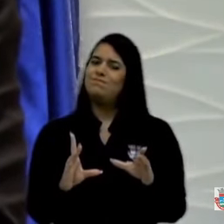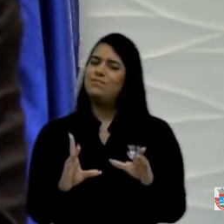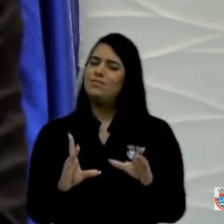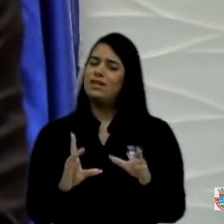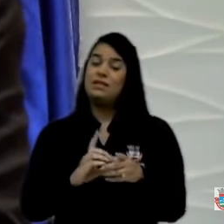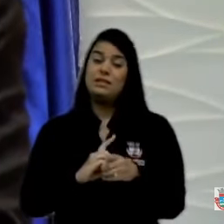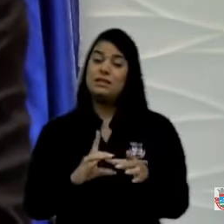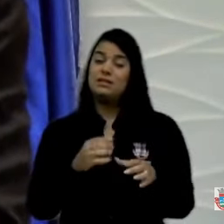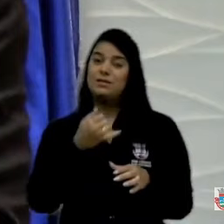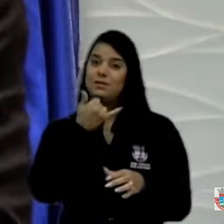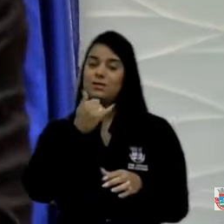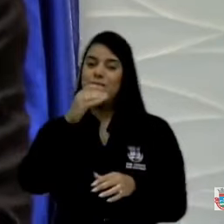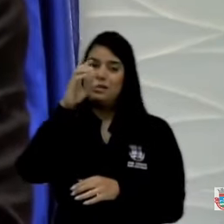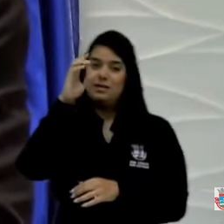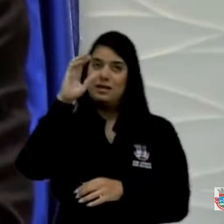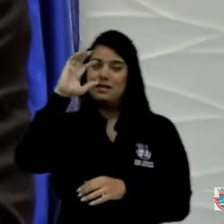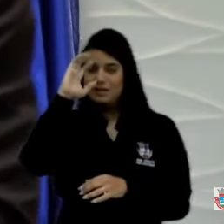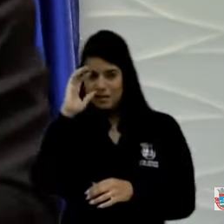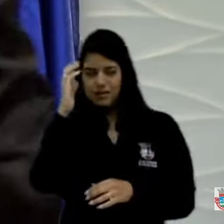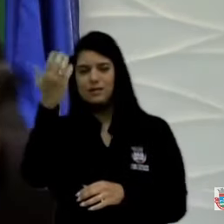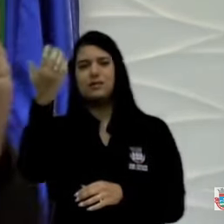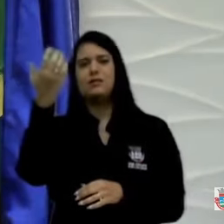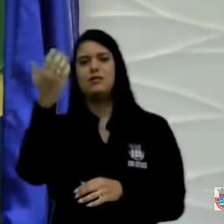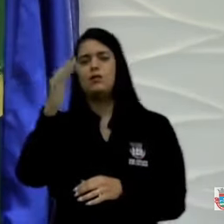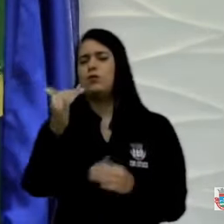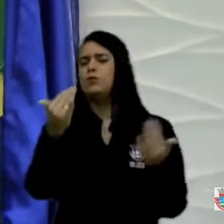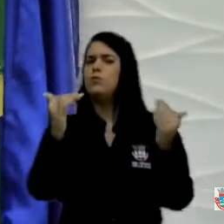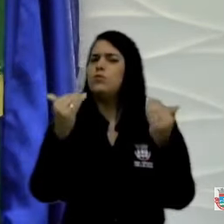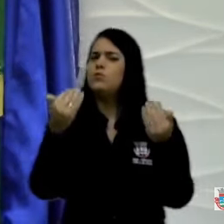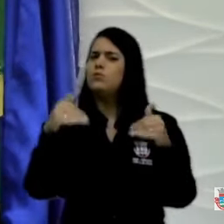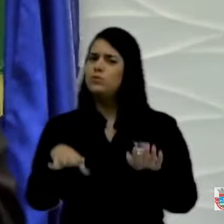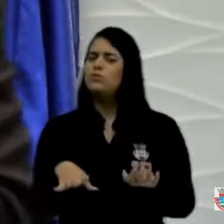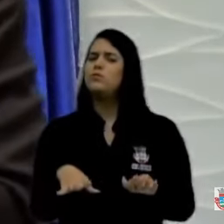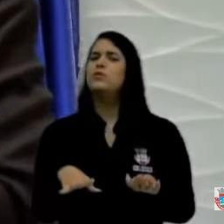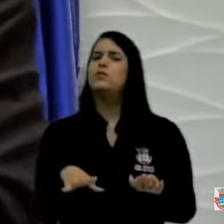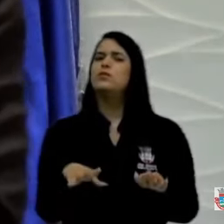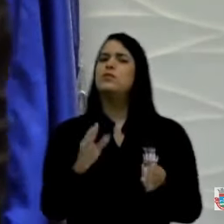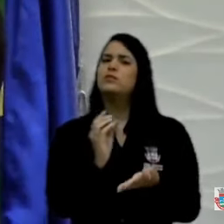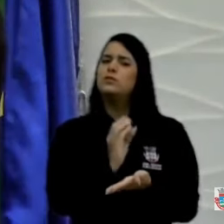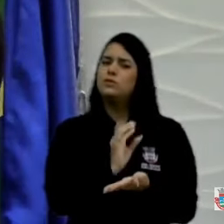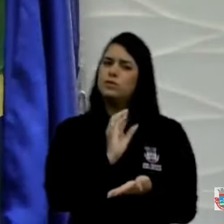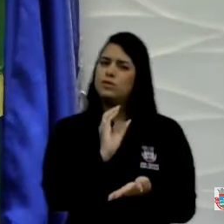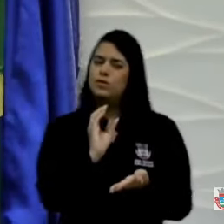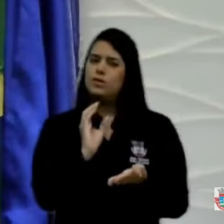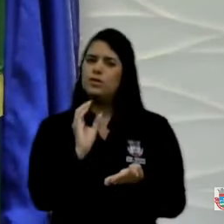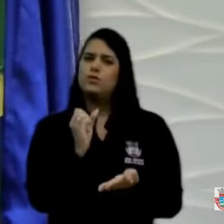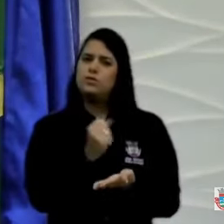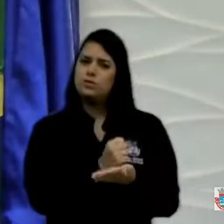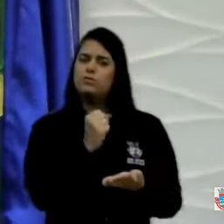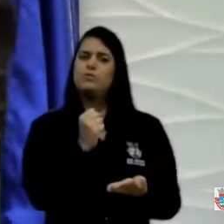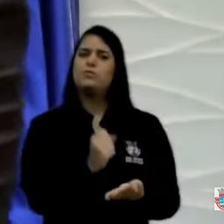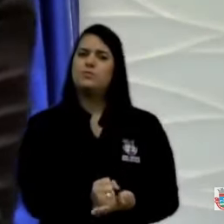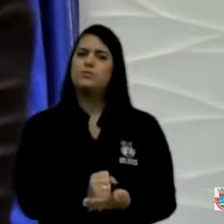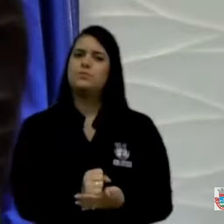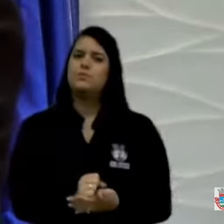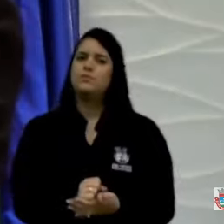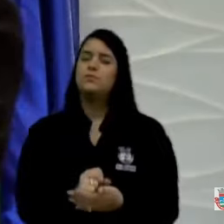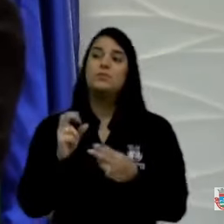desses contratos. E eu estava em casa quando vi ela dizendo que